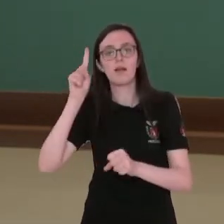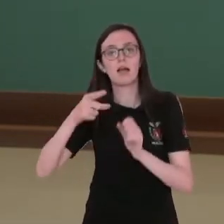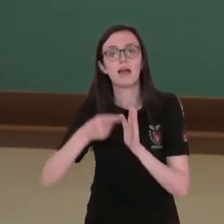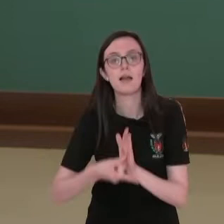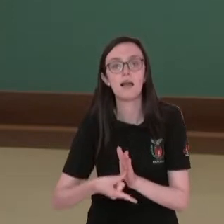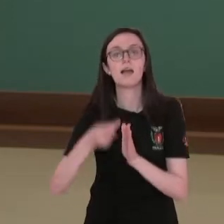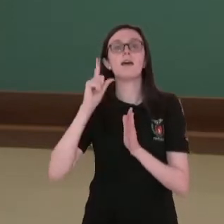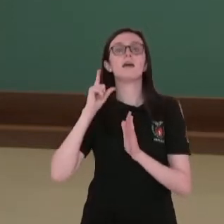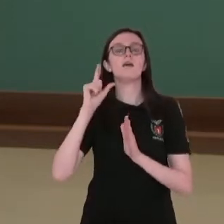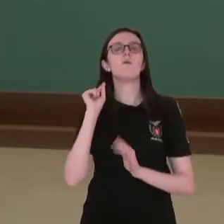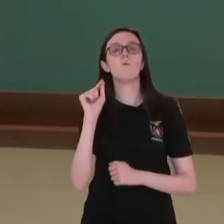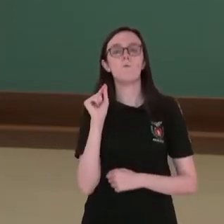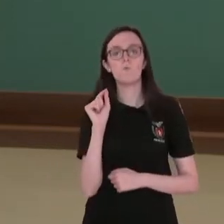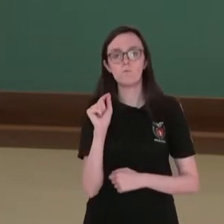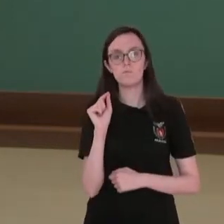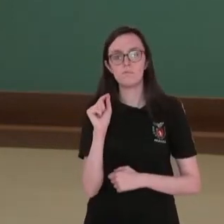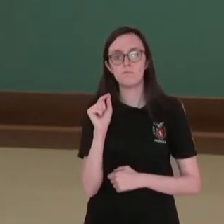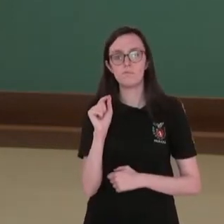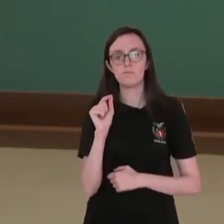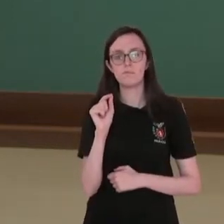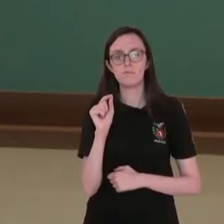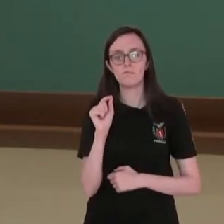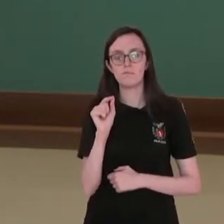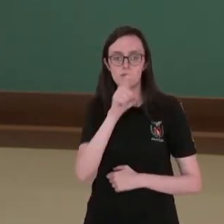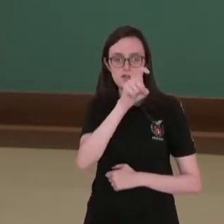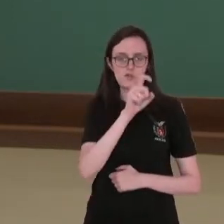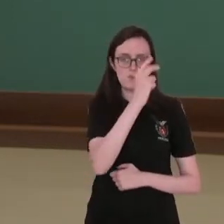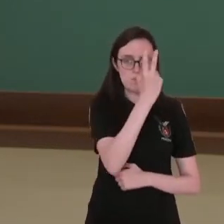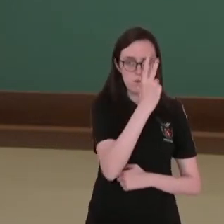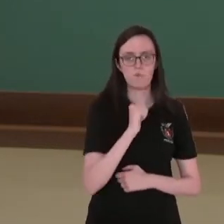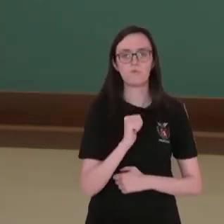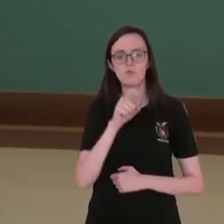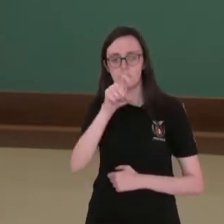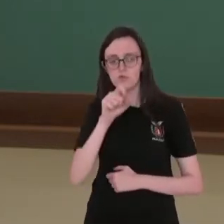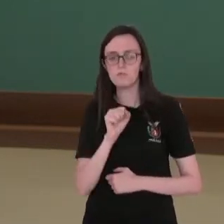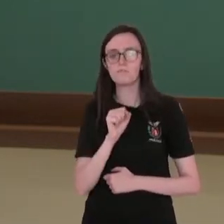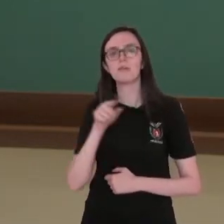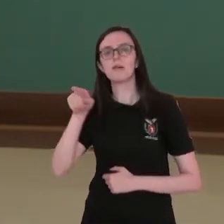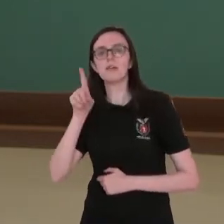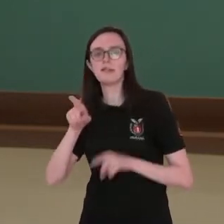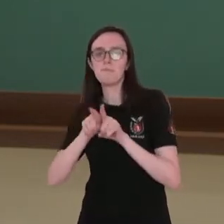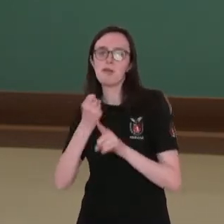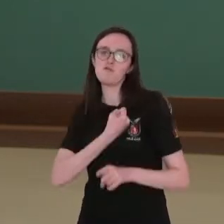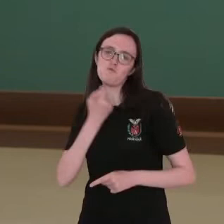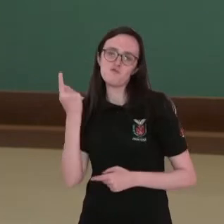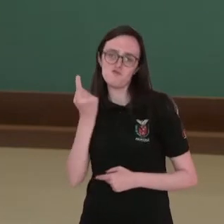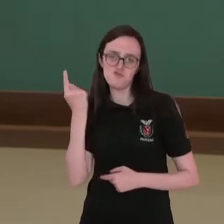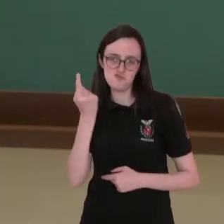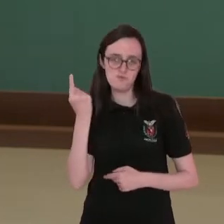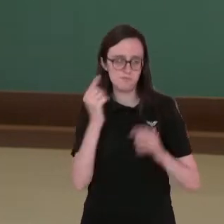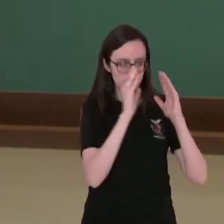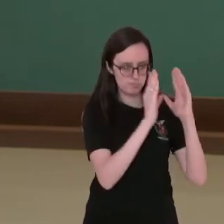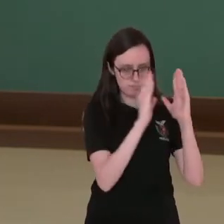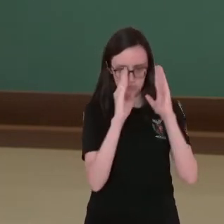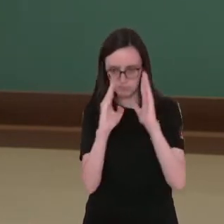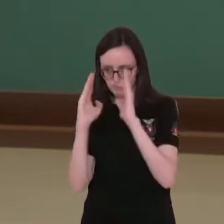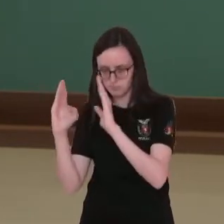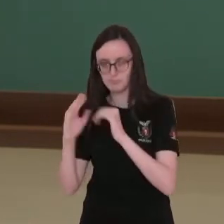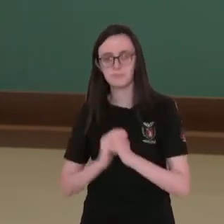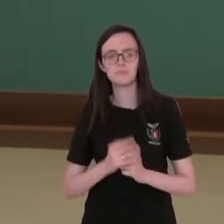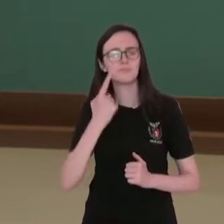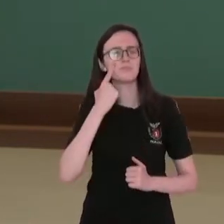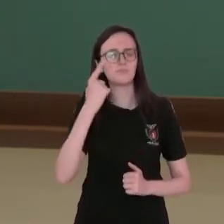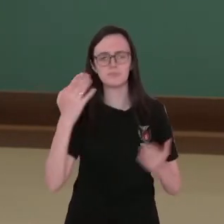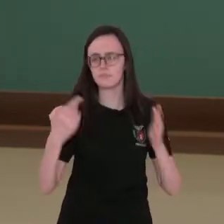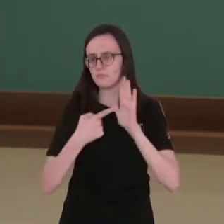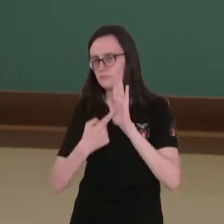aqui o a, o x², o x e o termo que, o c já é o termo independente. Então